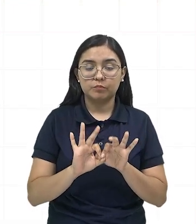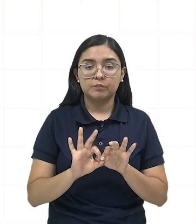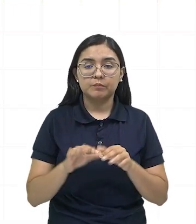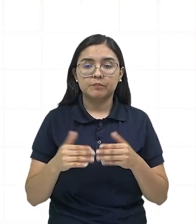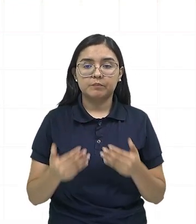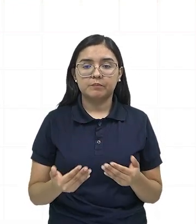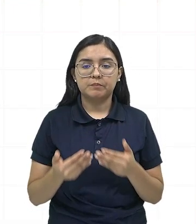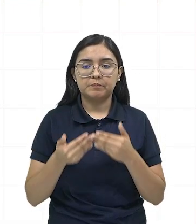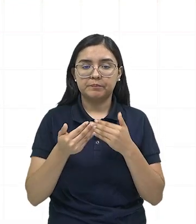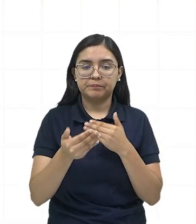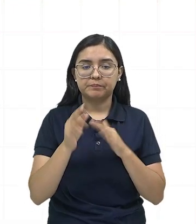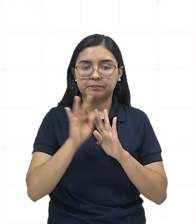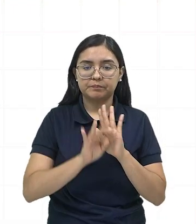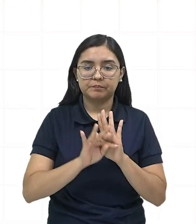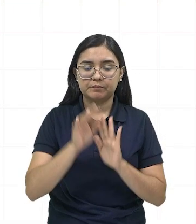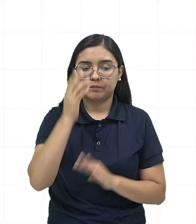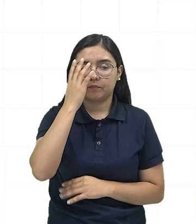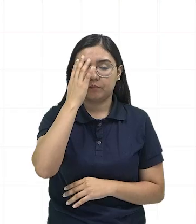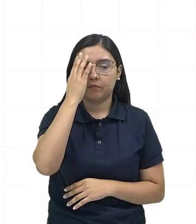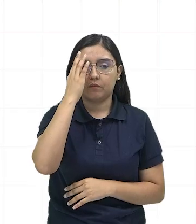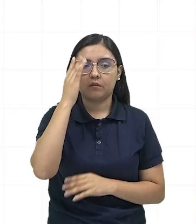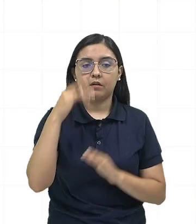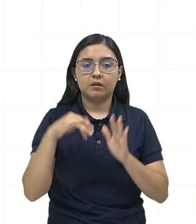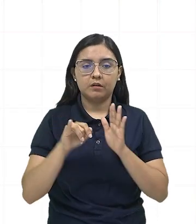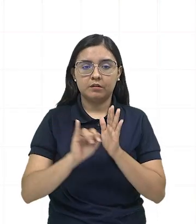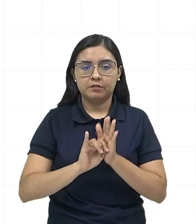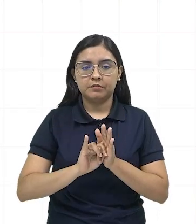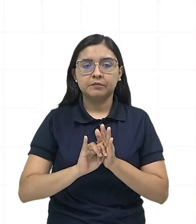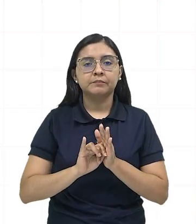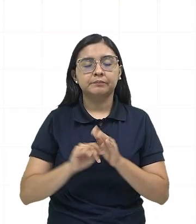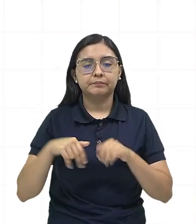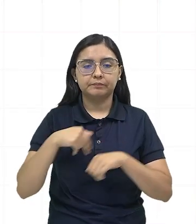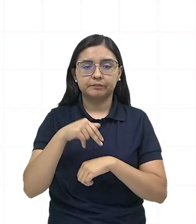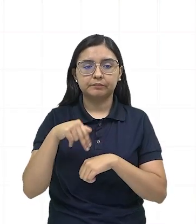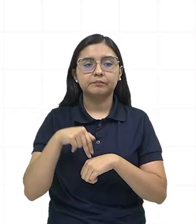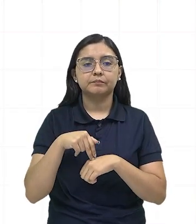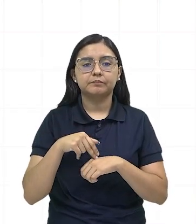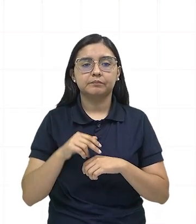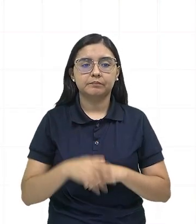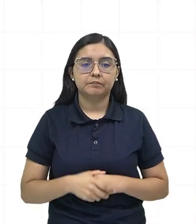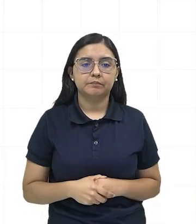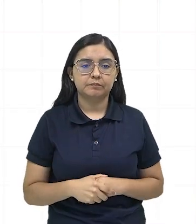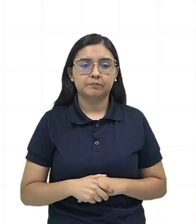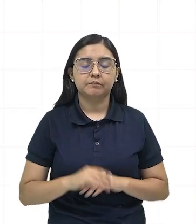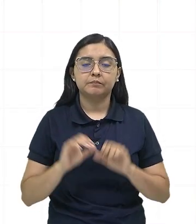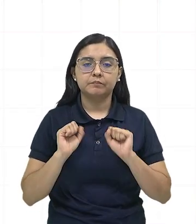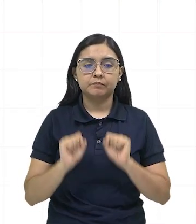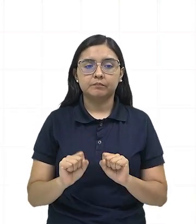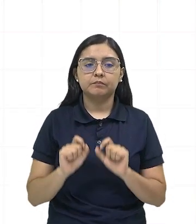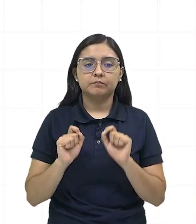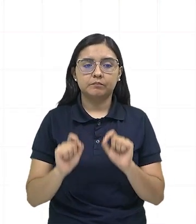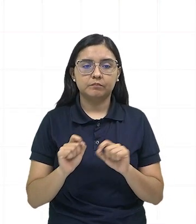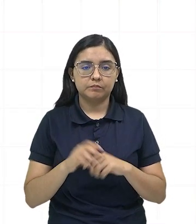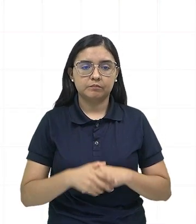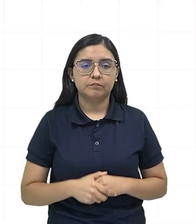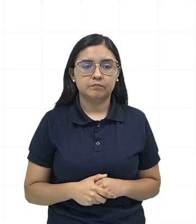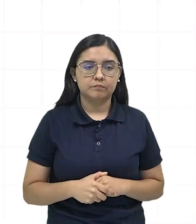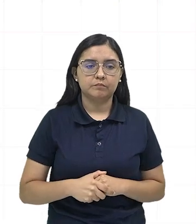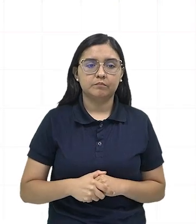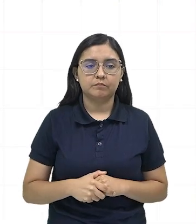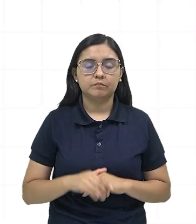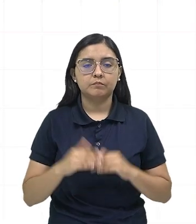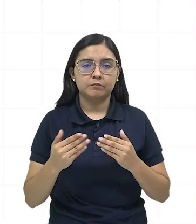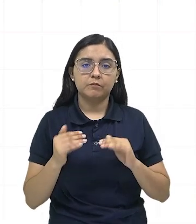Dando continuidade ao nosso texto, a identidade nacional pode transcender as fronteiras